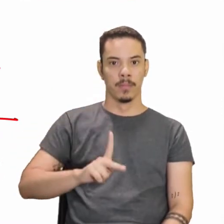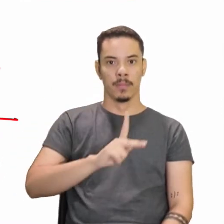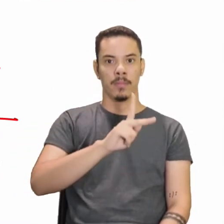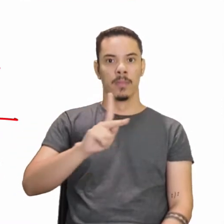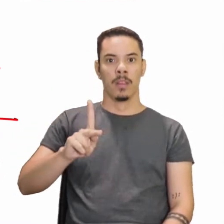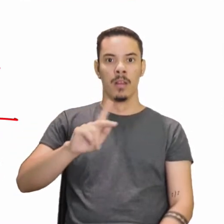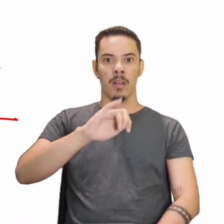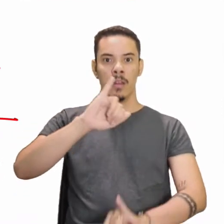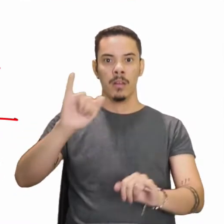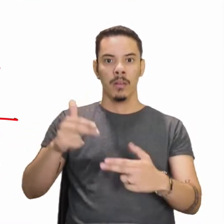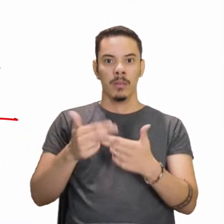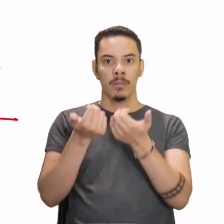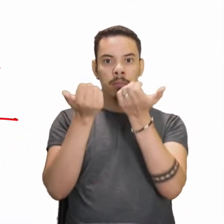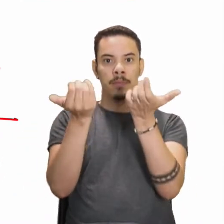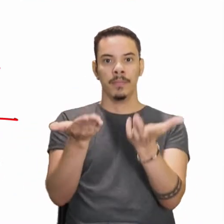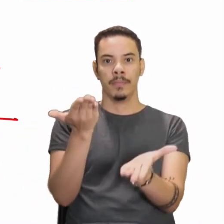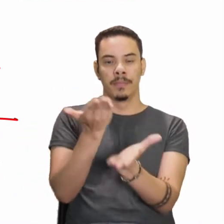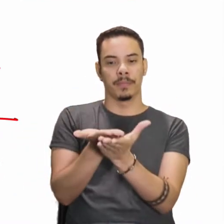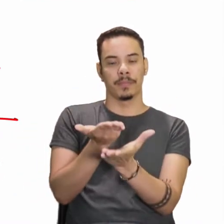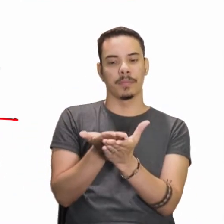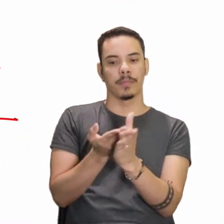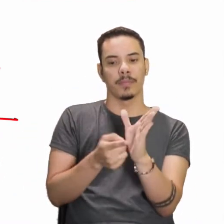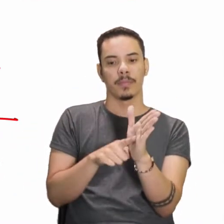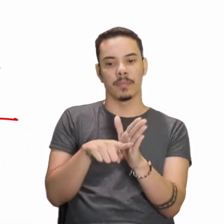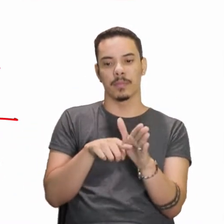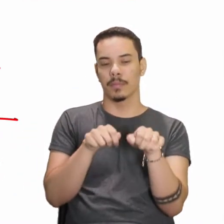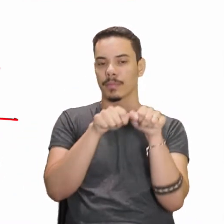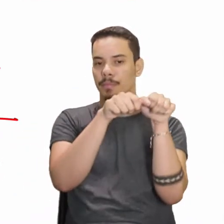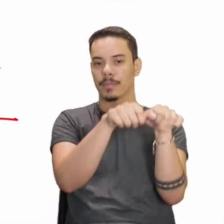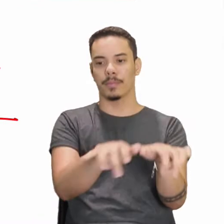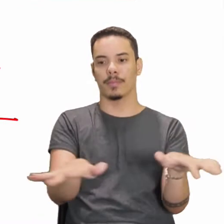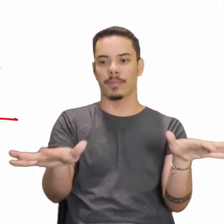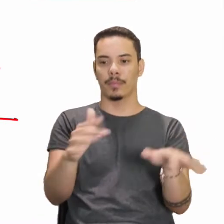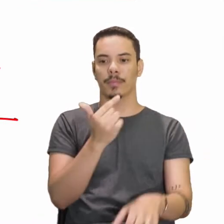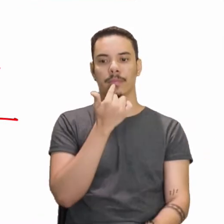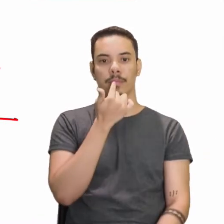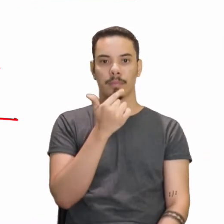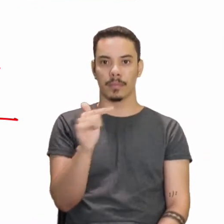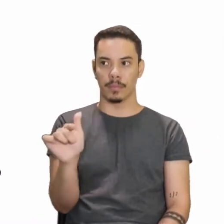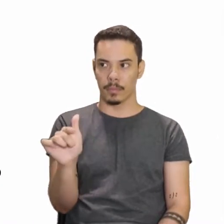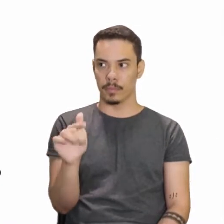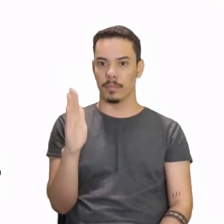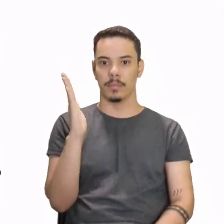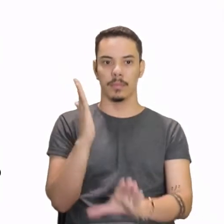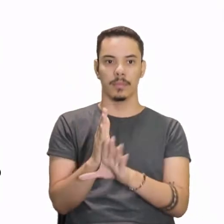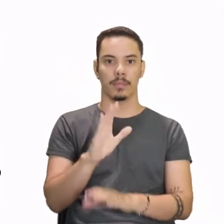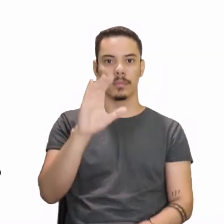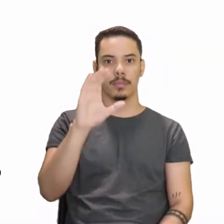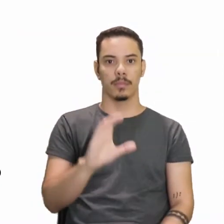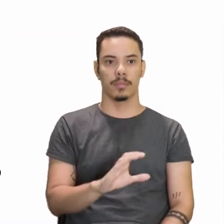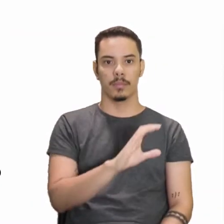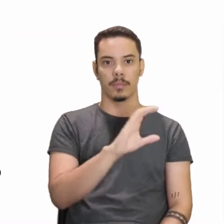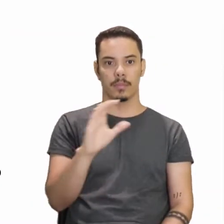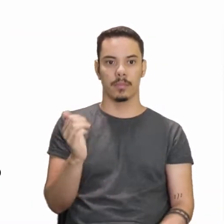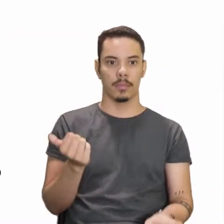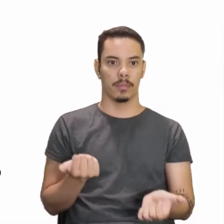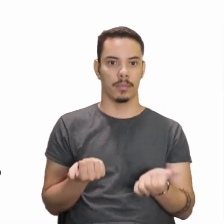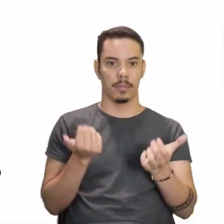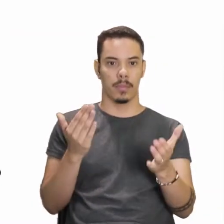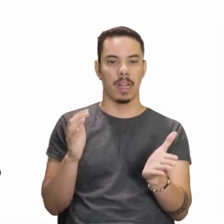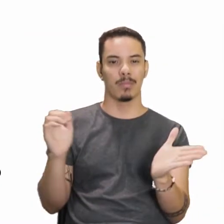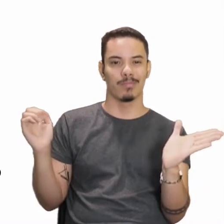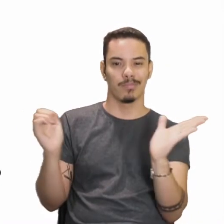havia estudado aí e difundido a língua, né, pela catequese. E aí, com a expulsão